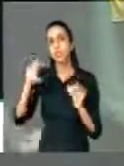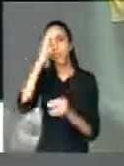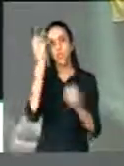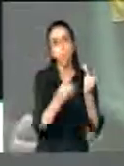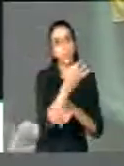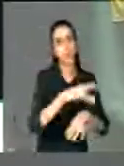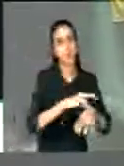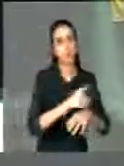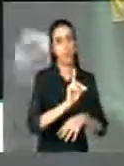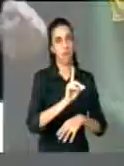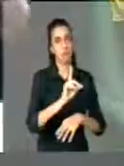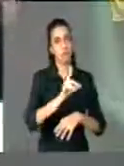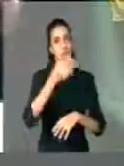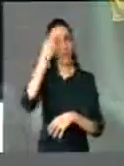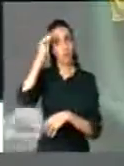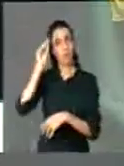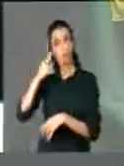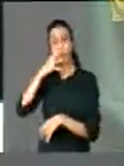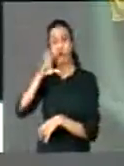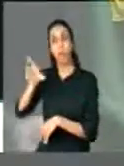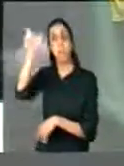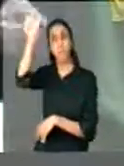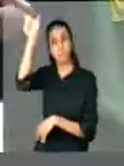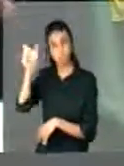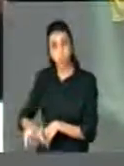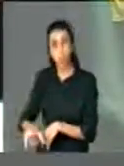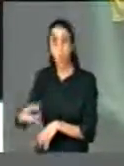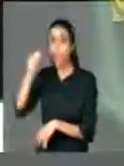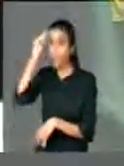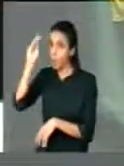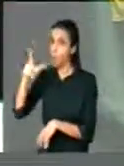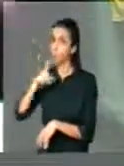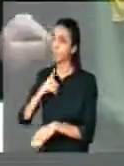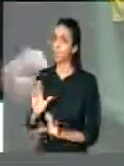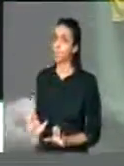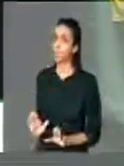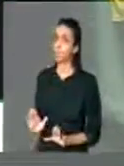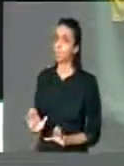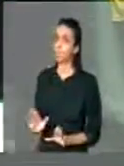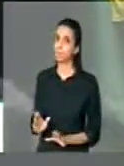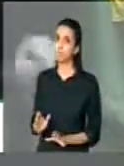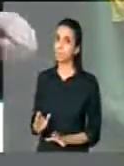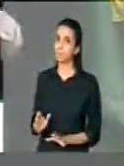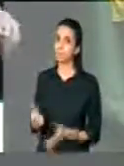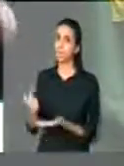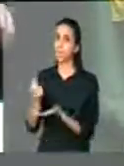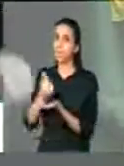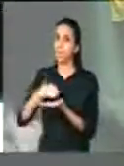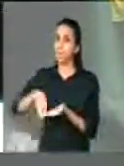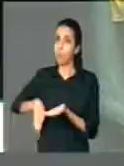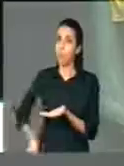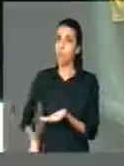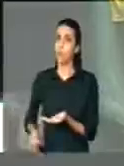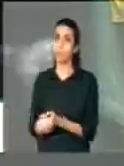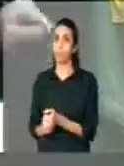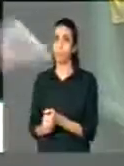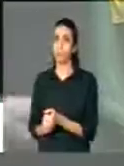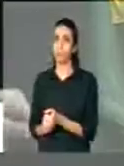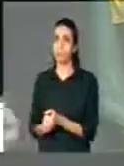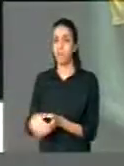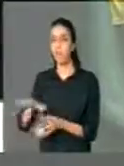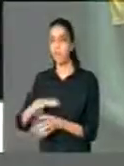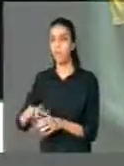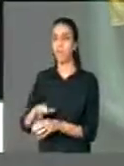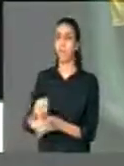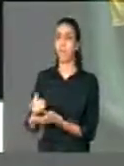É para punir quem é que malversou. É para punir quem é que pegou dinheiro do BNDES, é para punir quem deve a Previdência Social no momento que quer